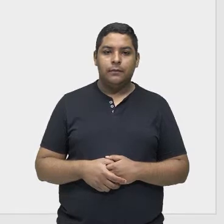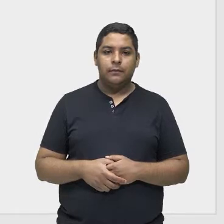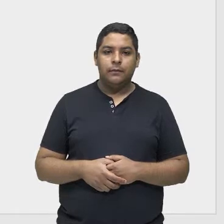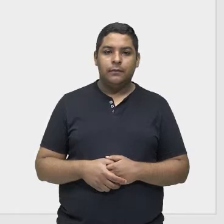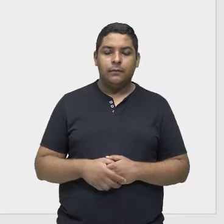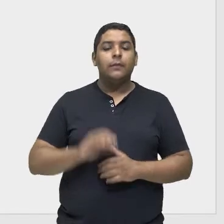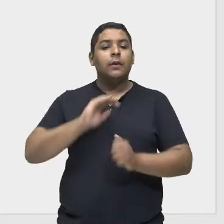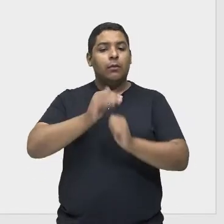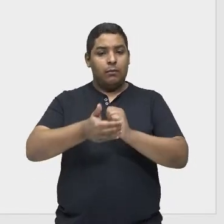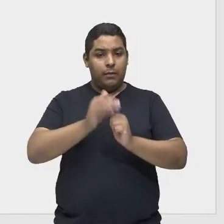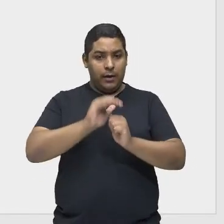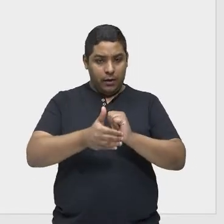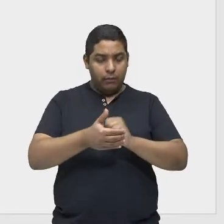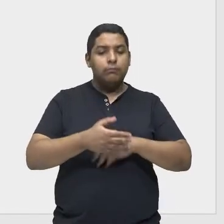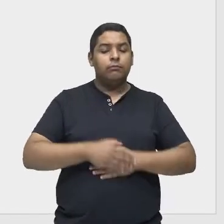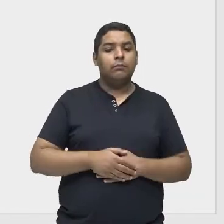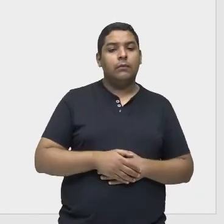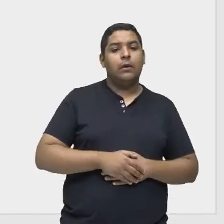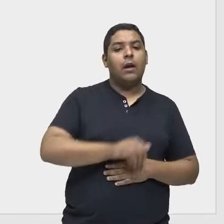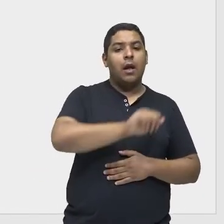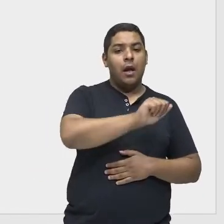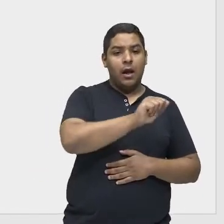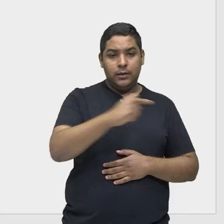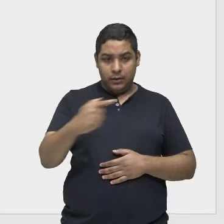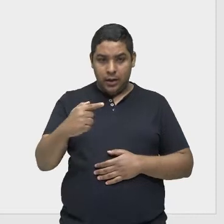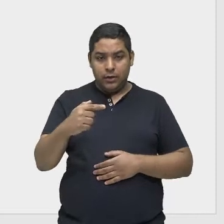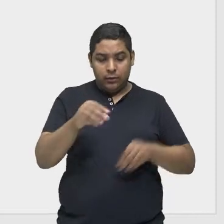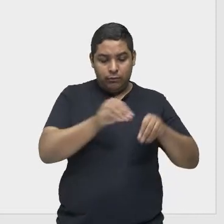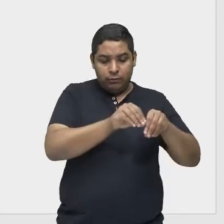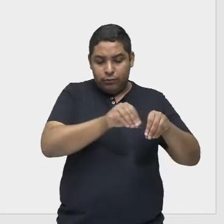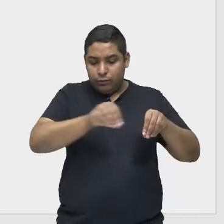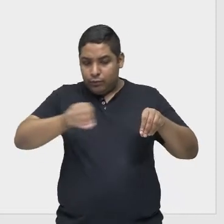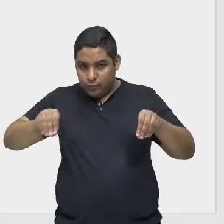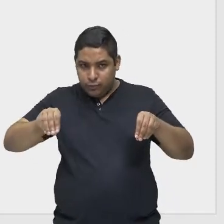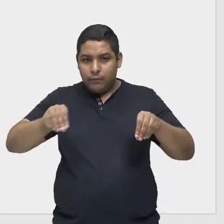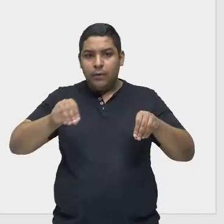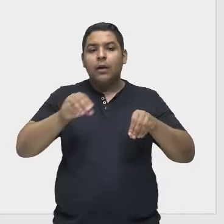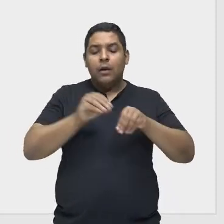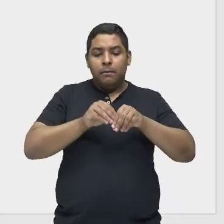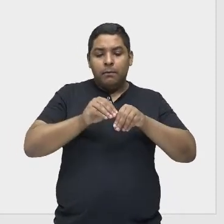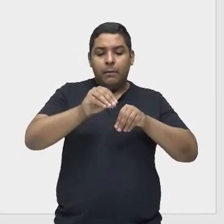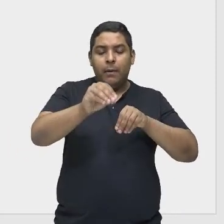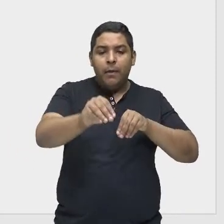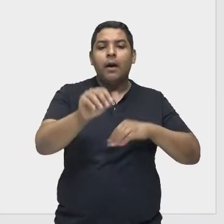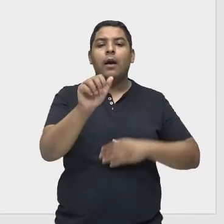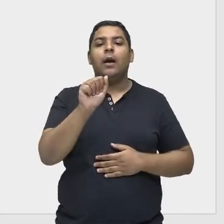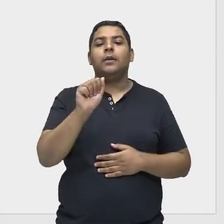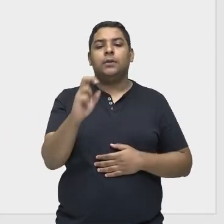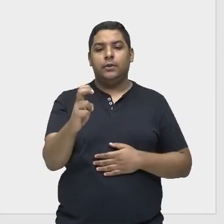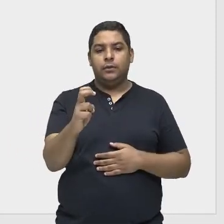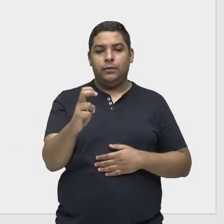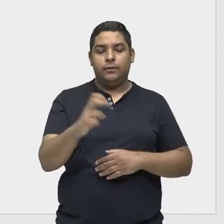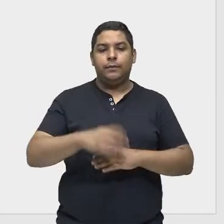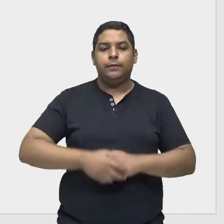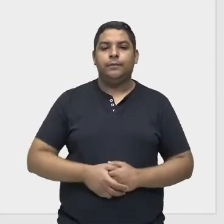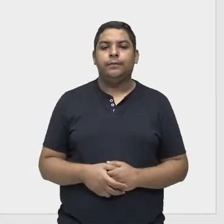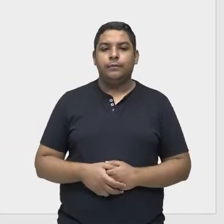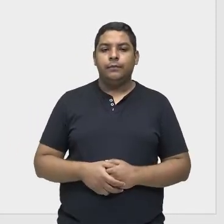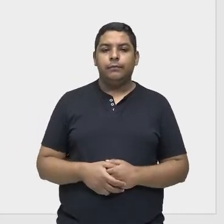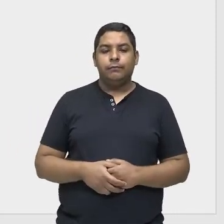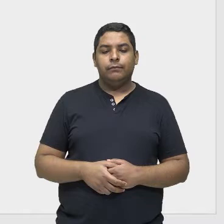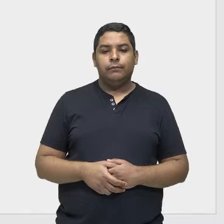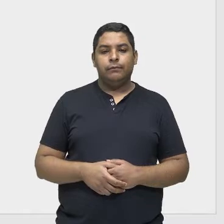que estava na casa A7, movimentei ele para a casa A5, porque é o início do jogo, certo? A mesma coisa eu